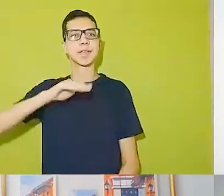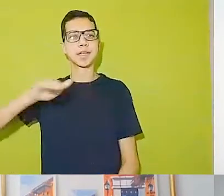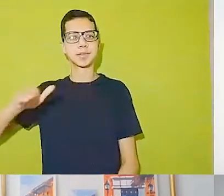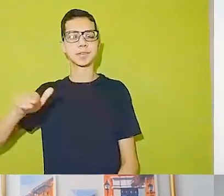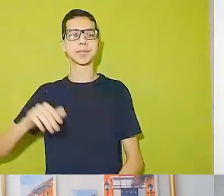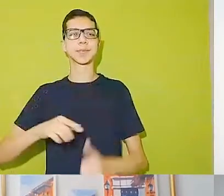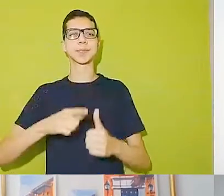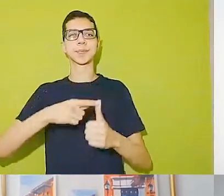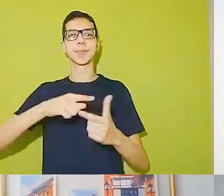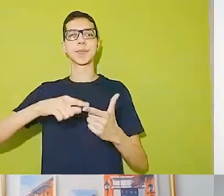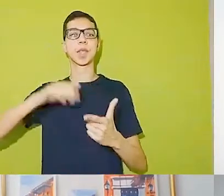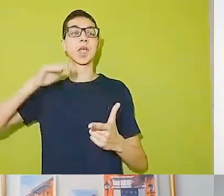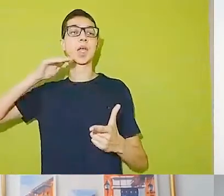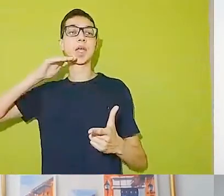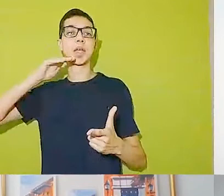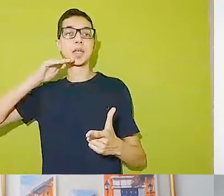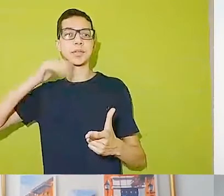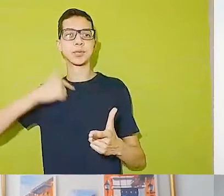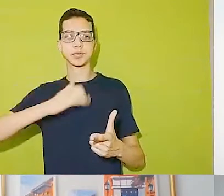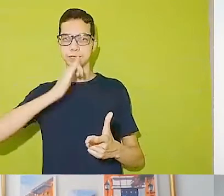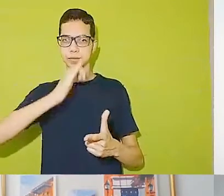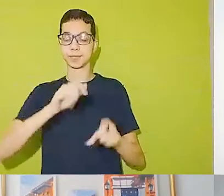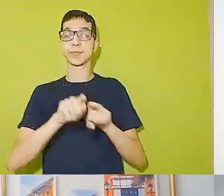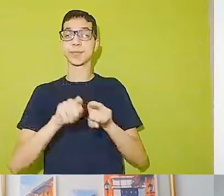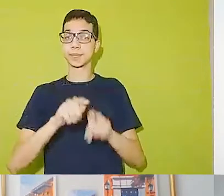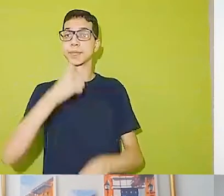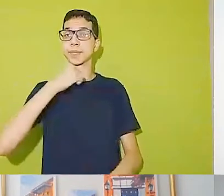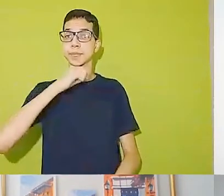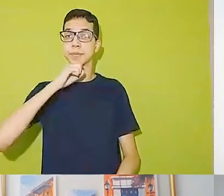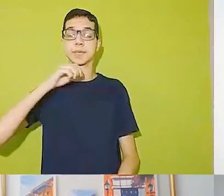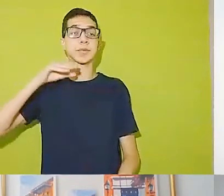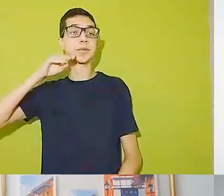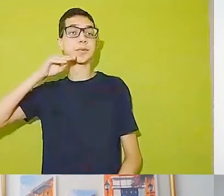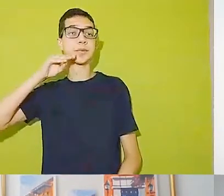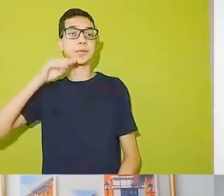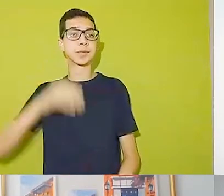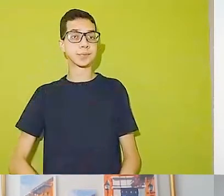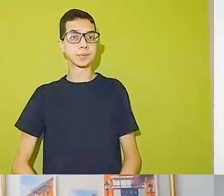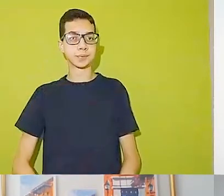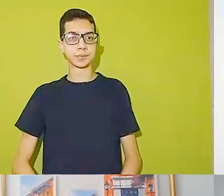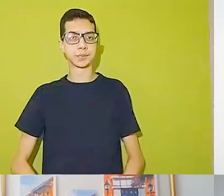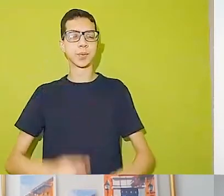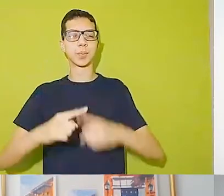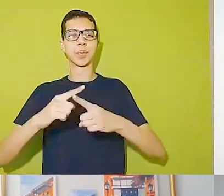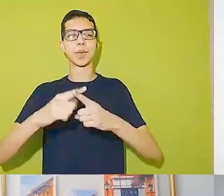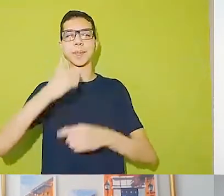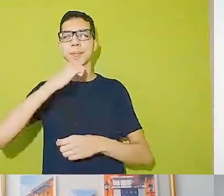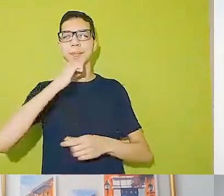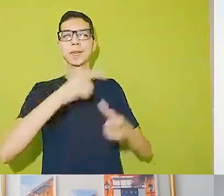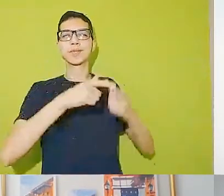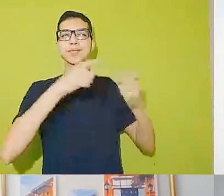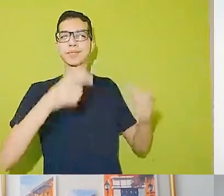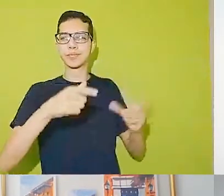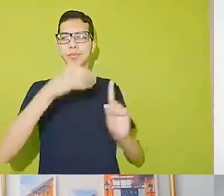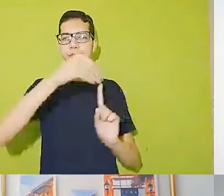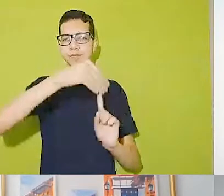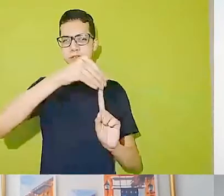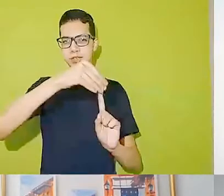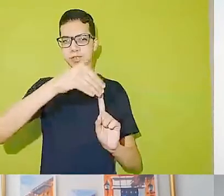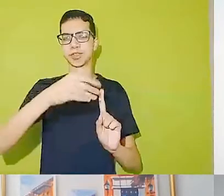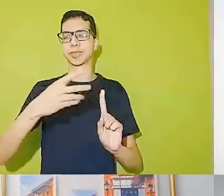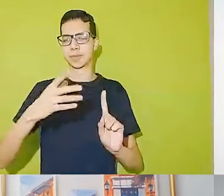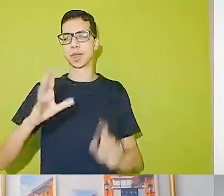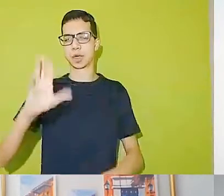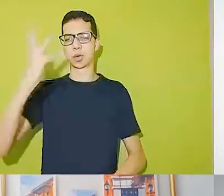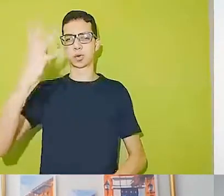abarco as mães adolescentes que também são vítimas dessa situação. Então, para que